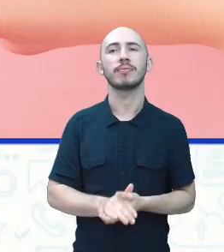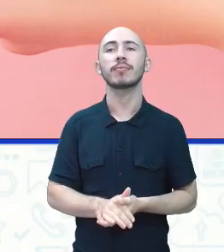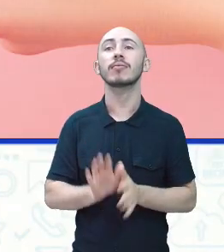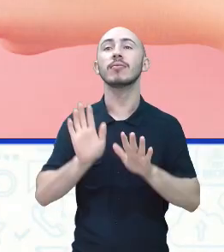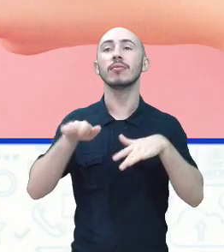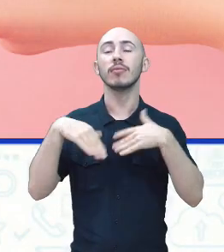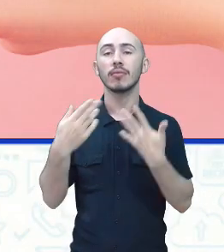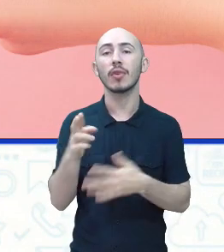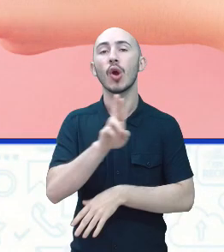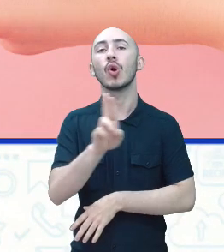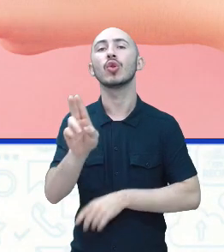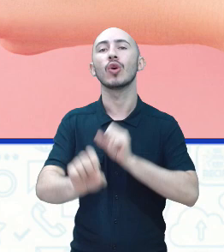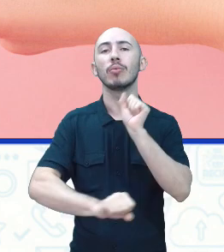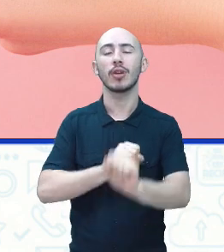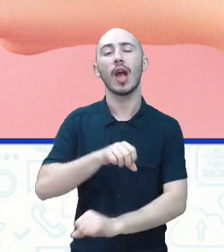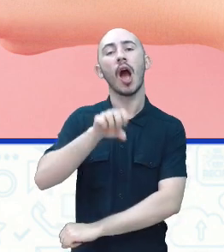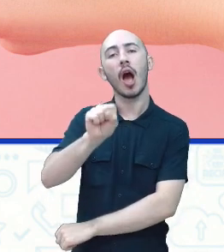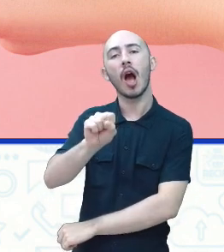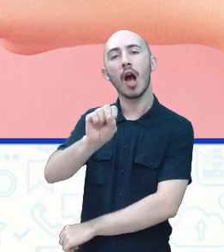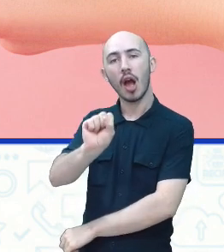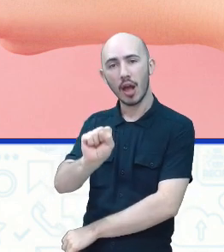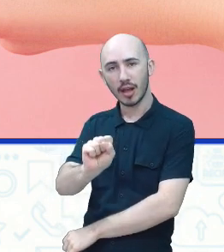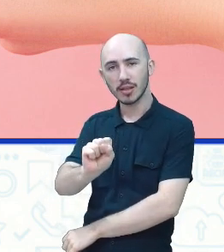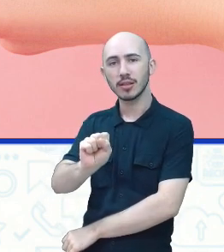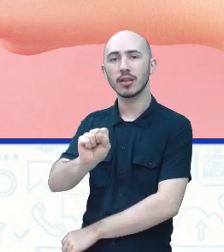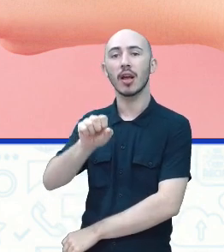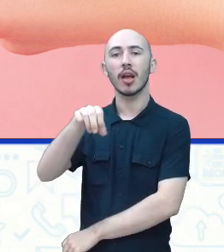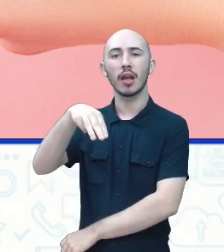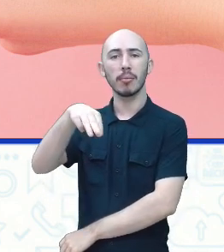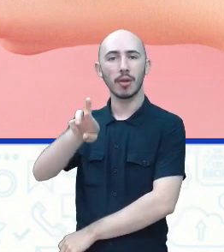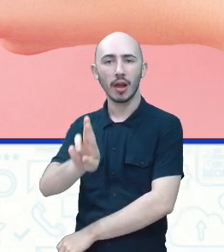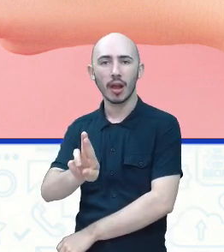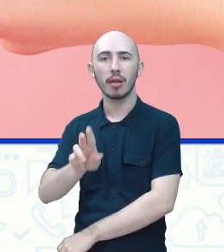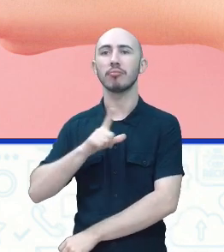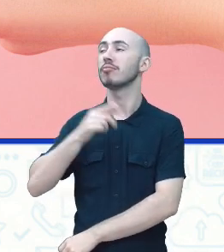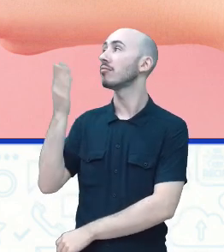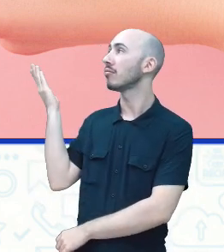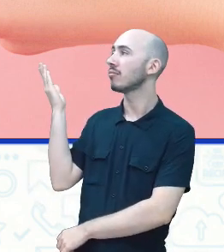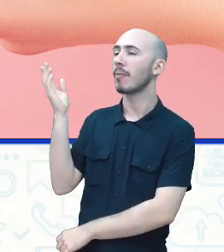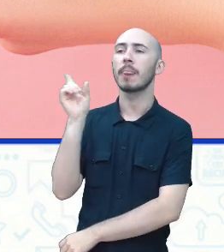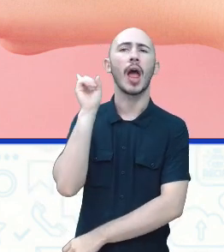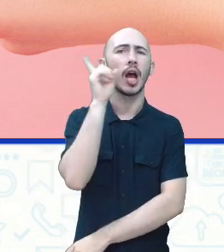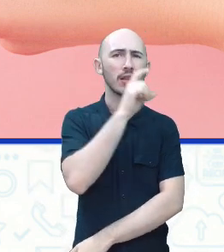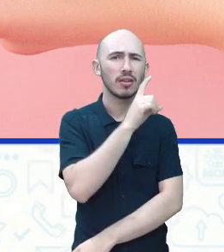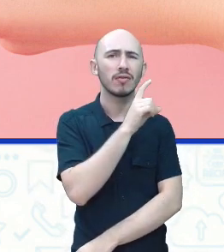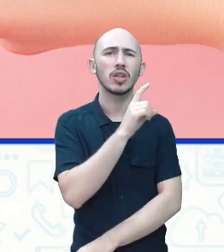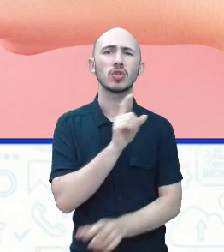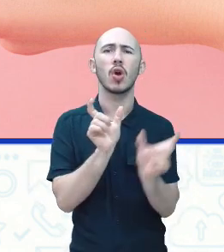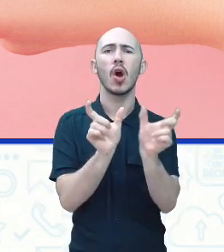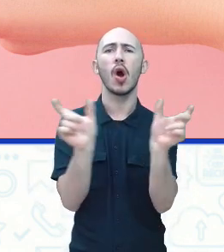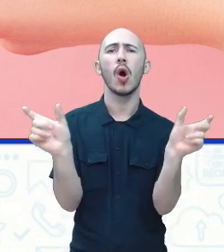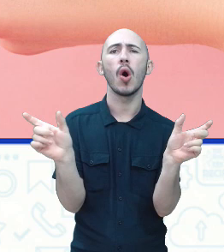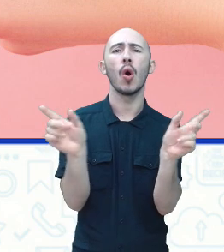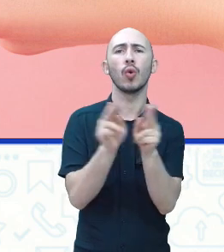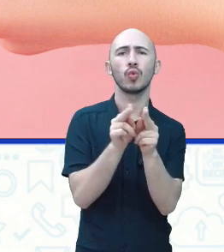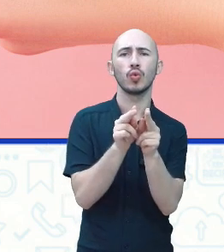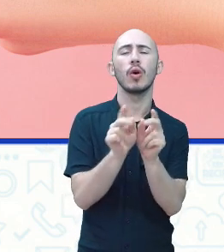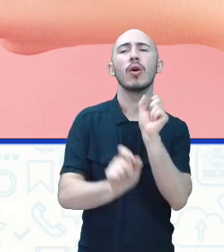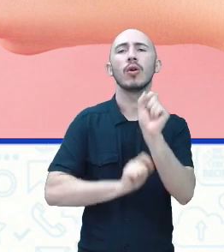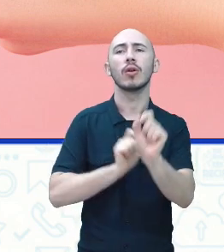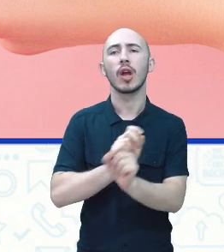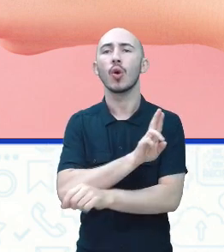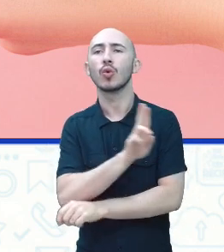conhecidos normalmente como ASMR, que tem esse nome aí difícil, né? Uma sigla para um nome estrangeiro. Vamos